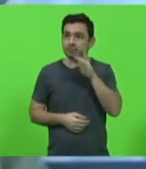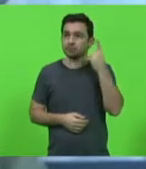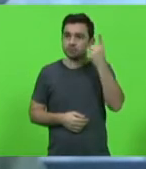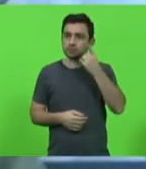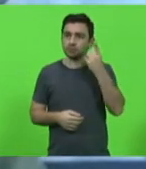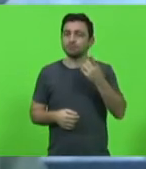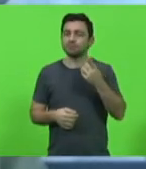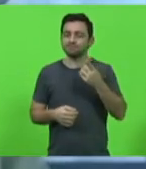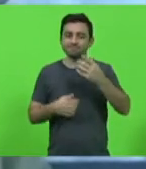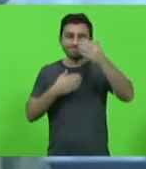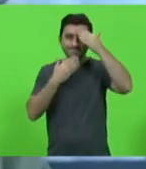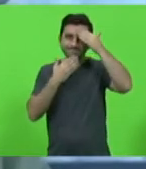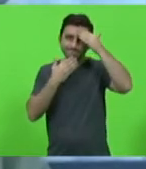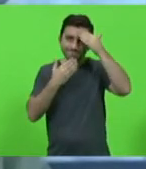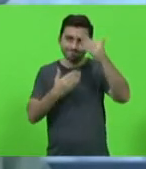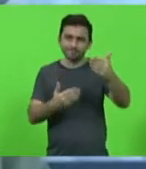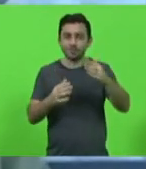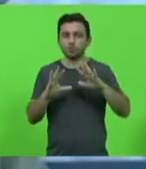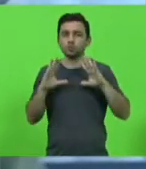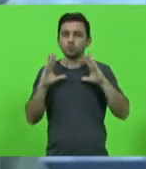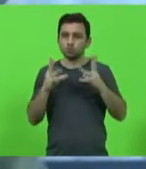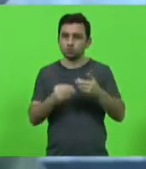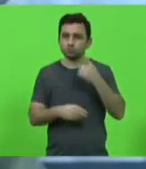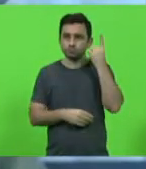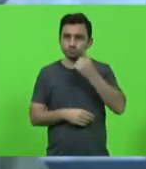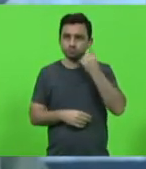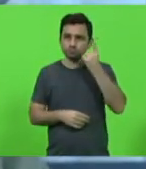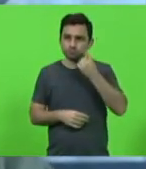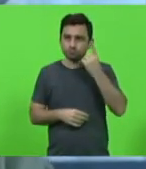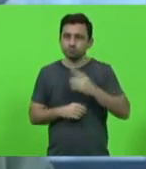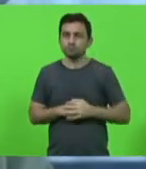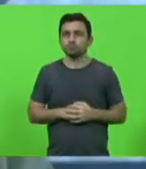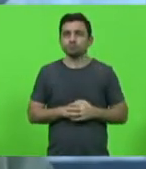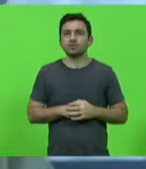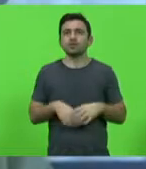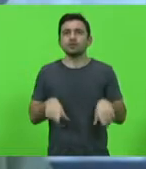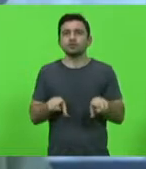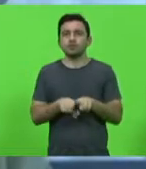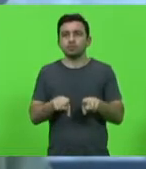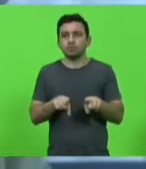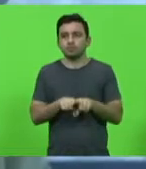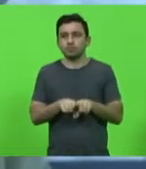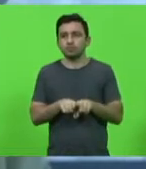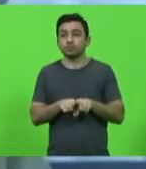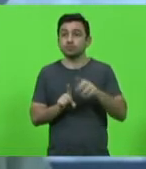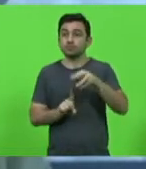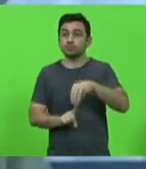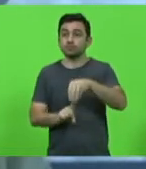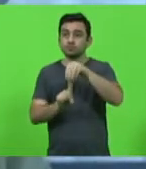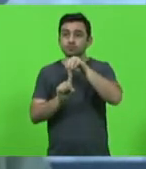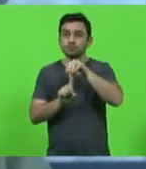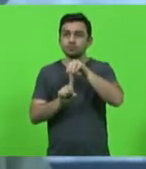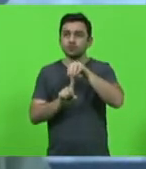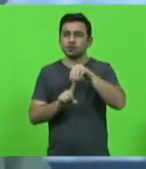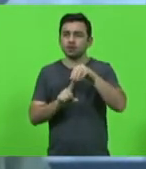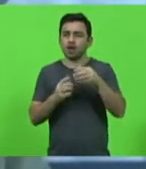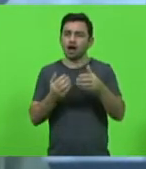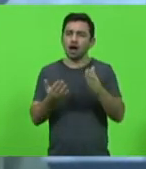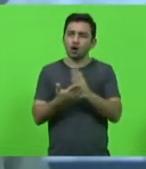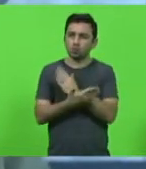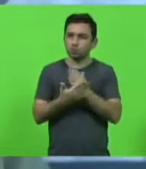nossos agradecimentos a todos os deputados da mesa. Também destacar para quem ainda não